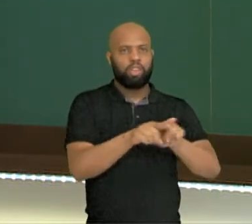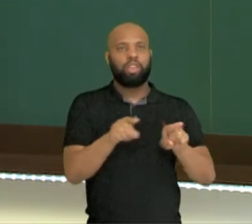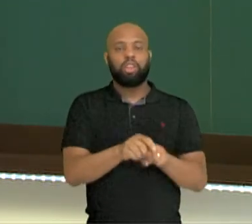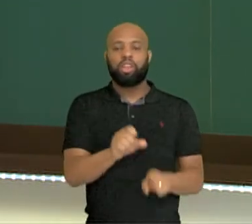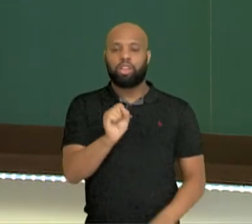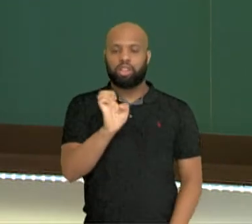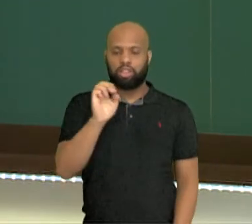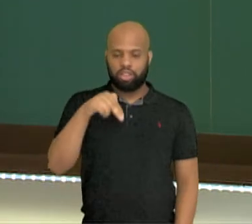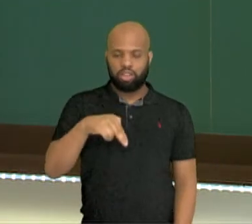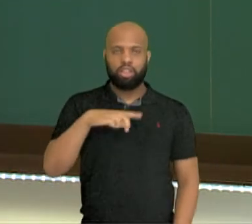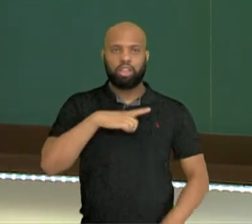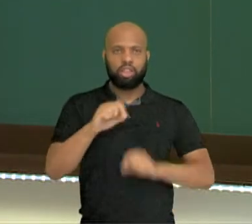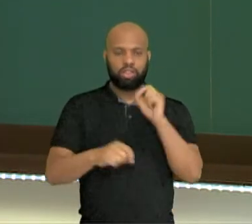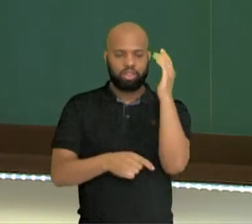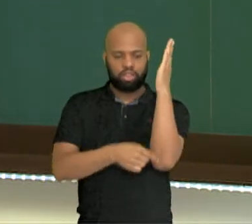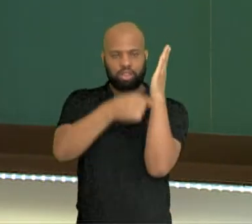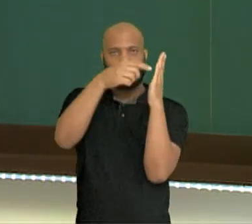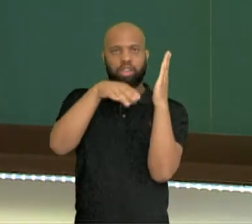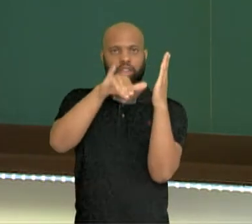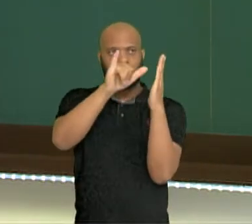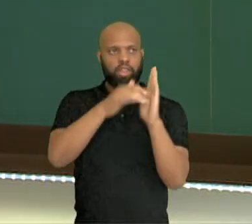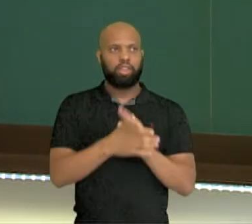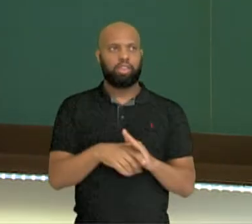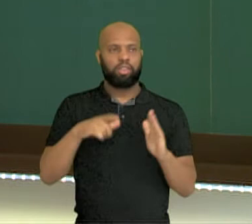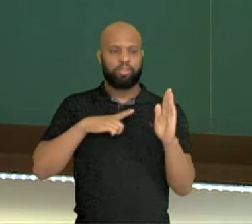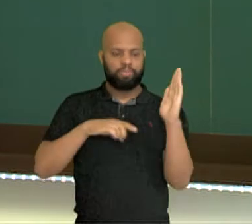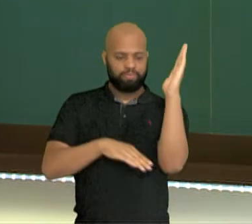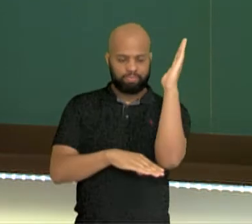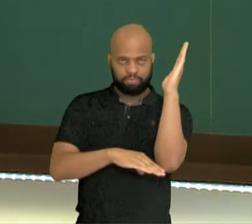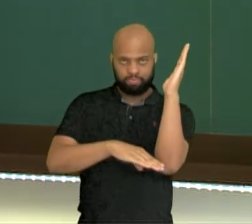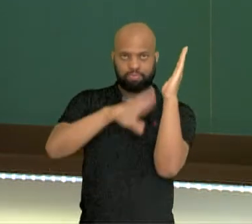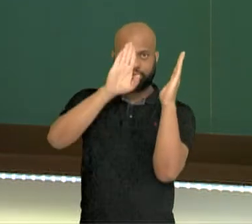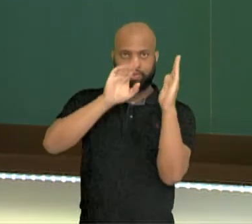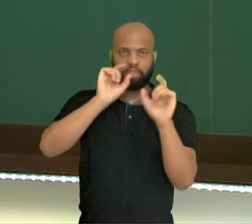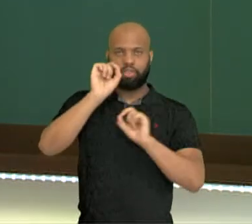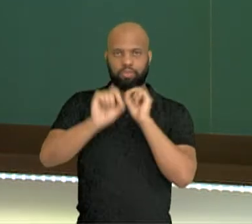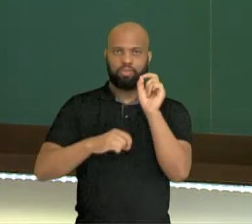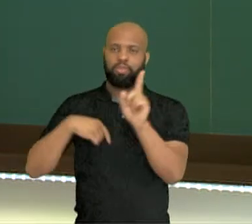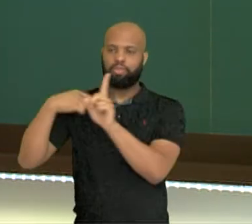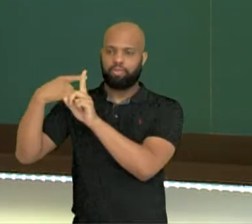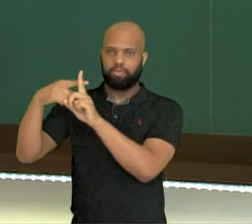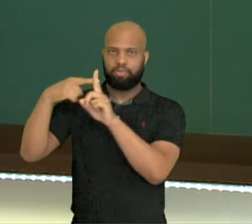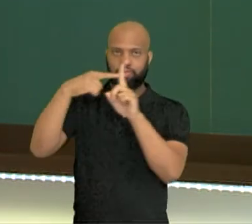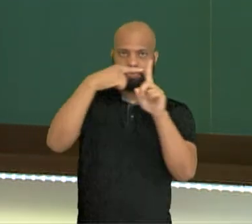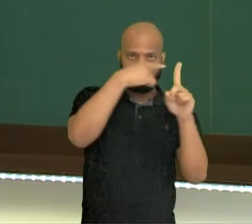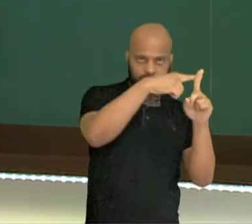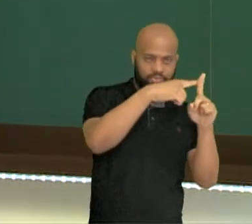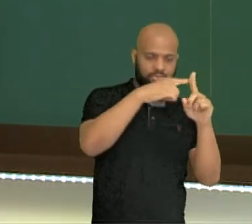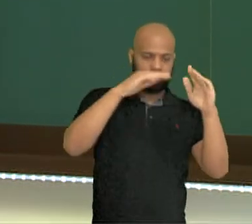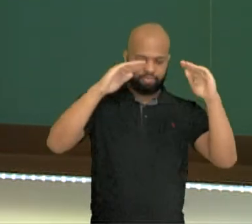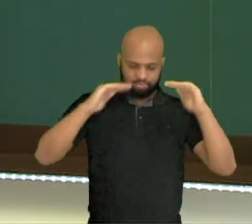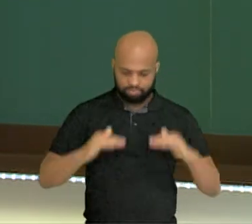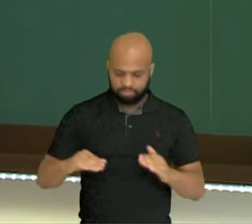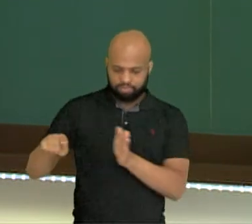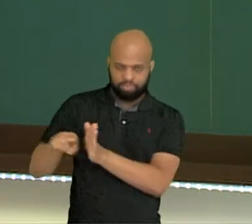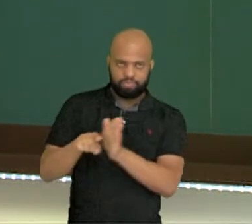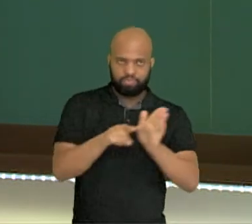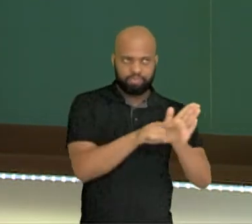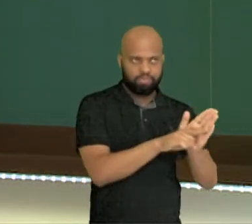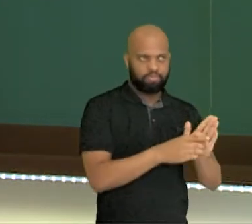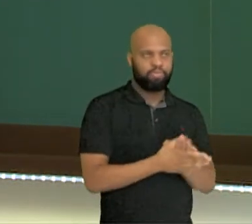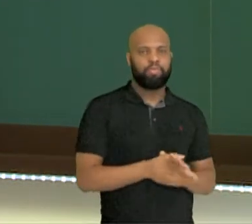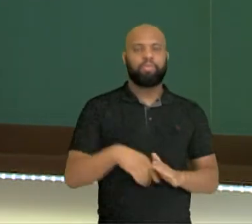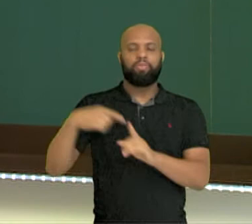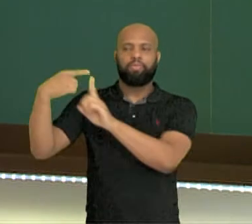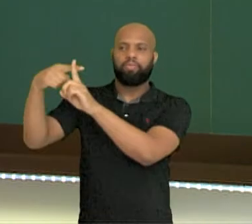seno sobre o eixo Y. Então, acima os valores positivos, abaixo os valores negativos. Positivo,